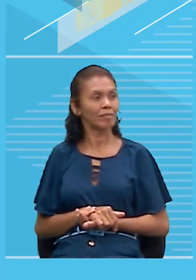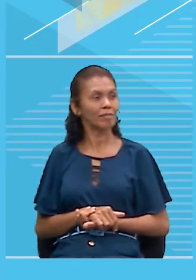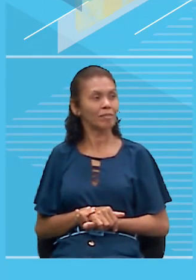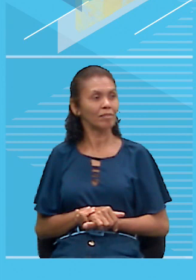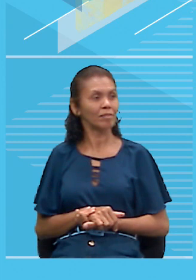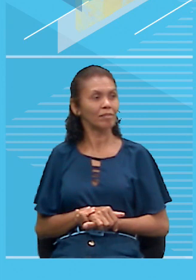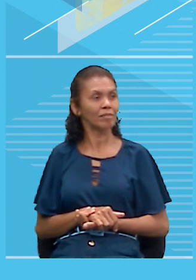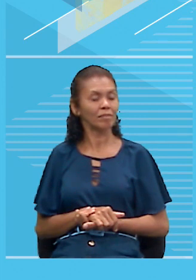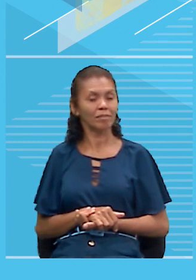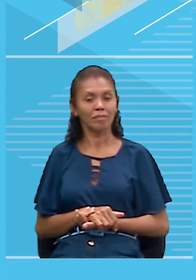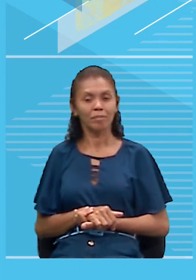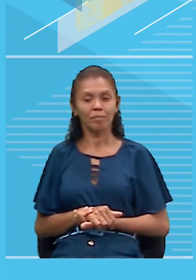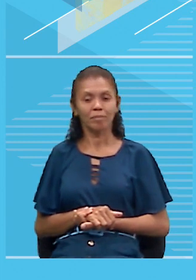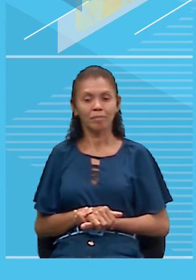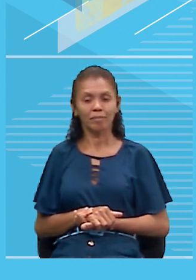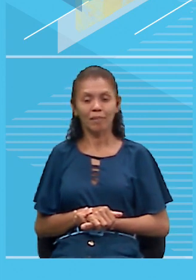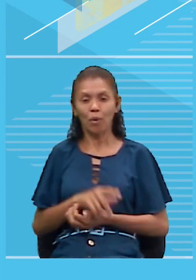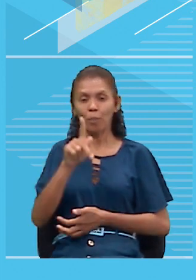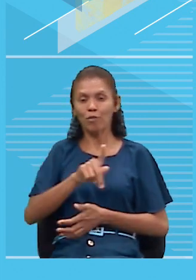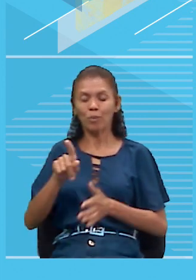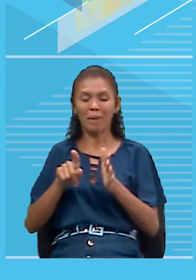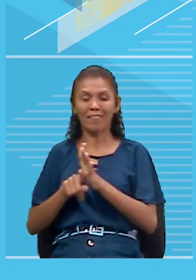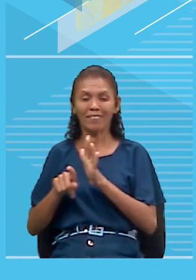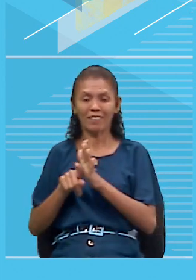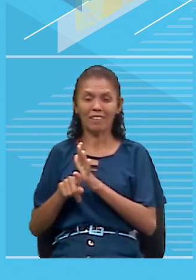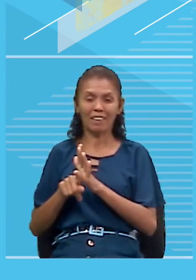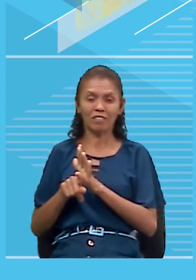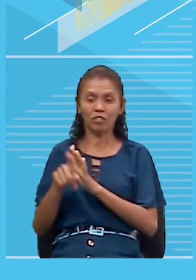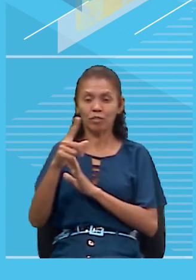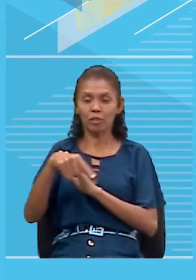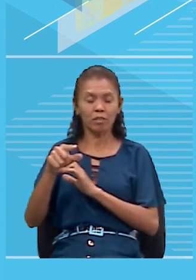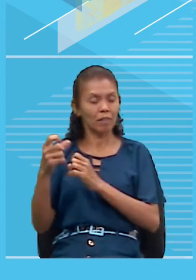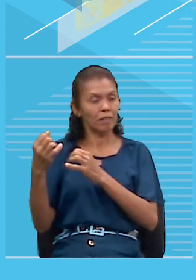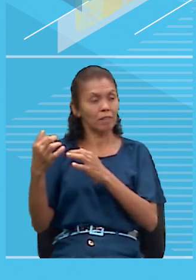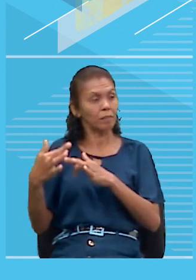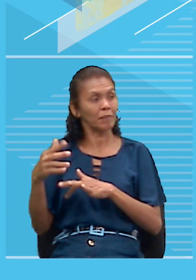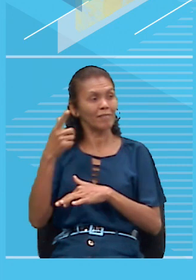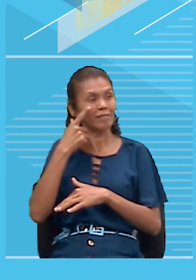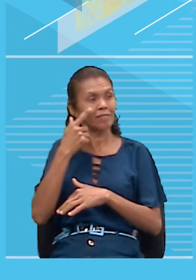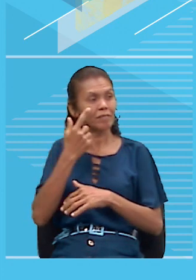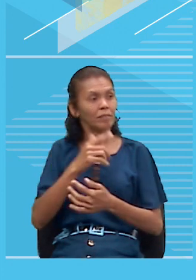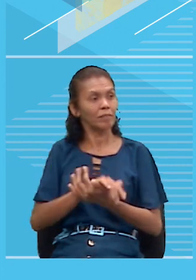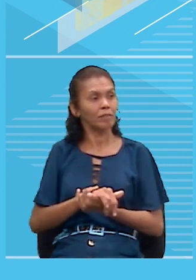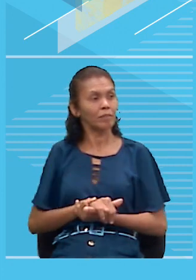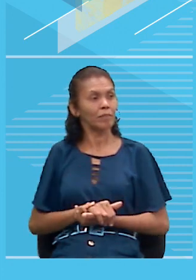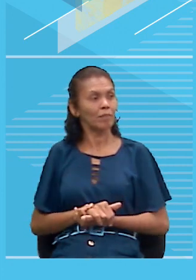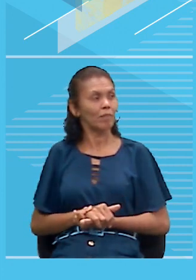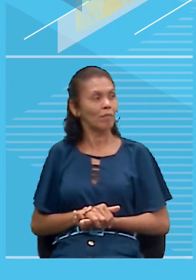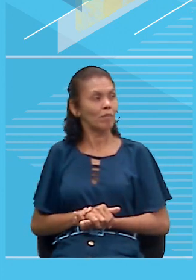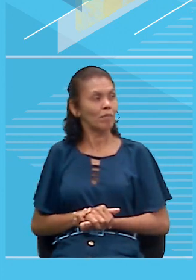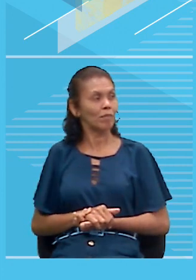Olha aí porque que eu perguntei a idade professor as mulheres gordas